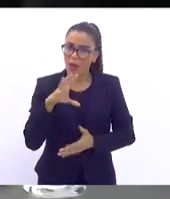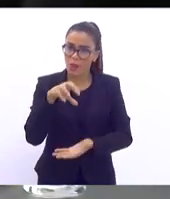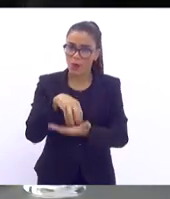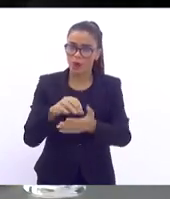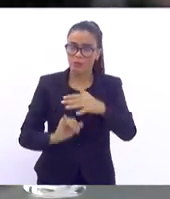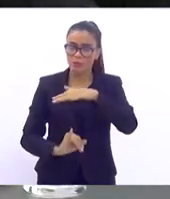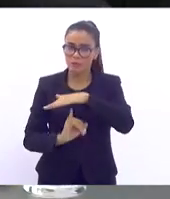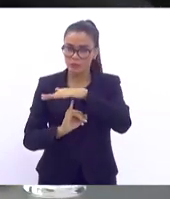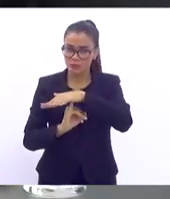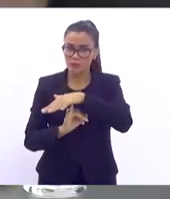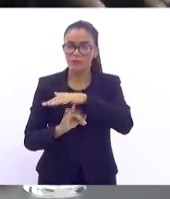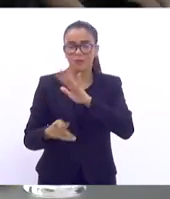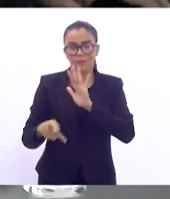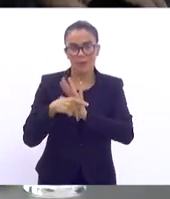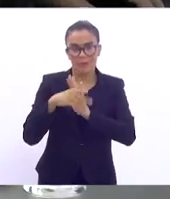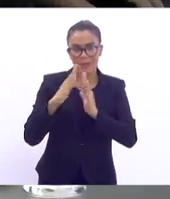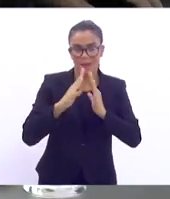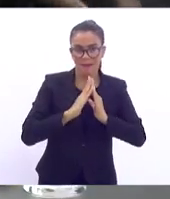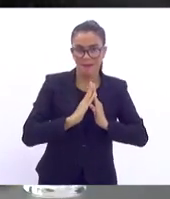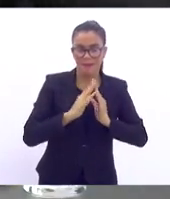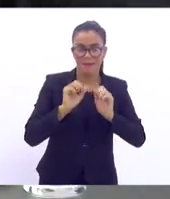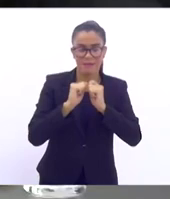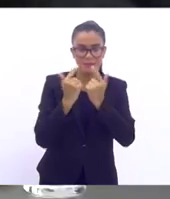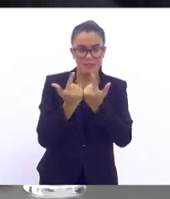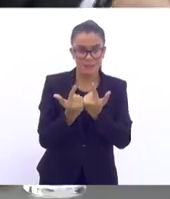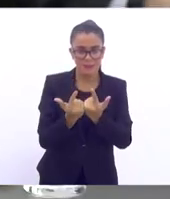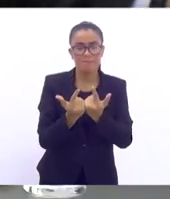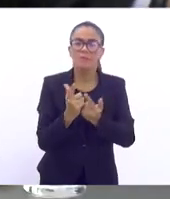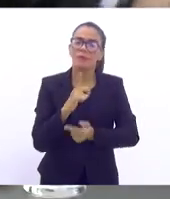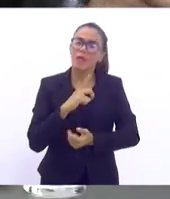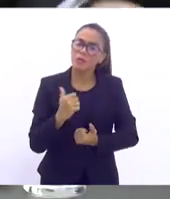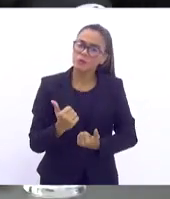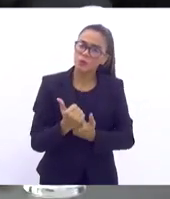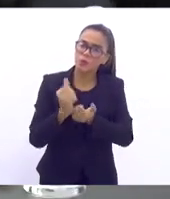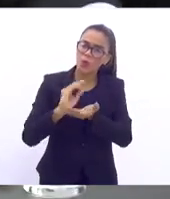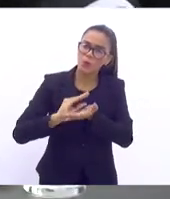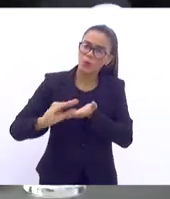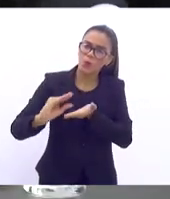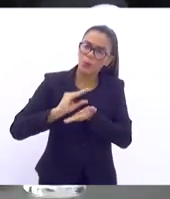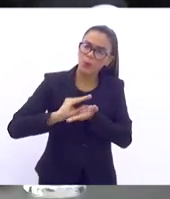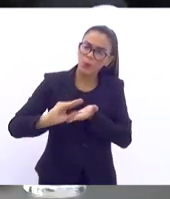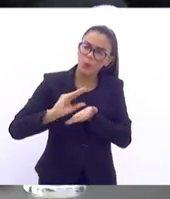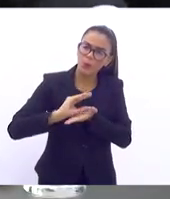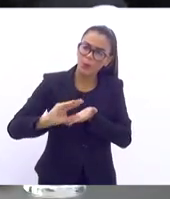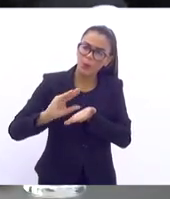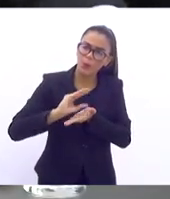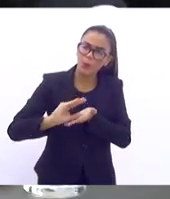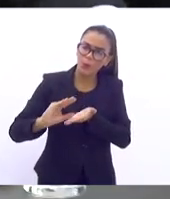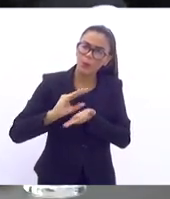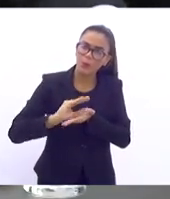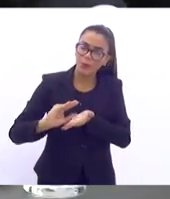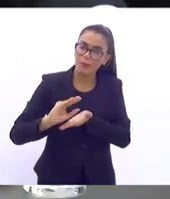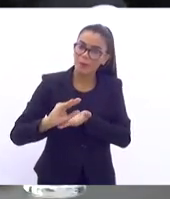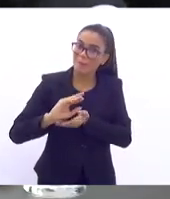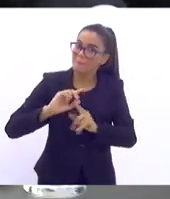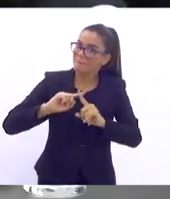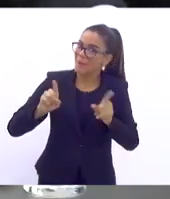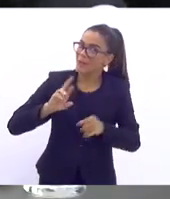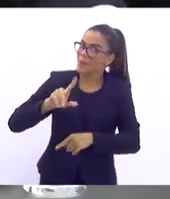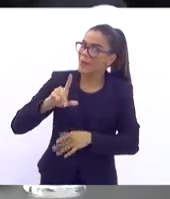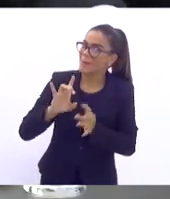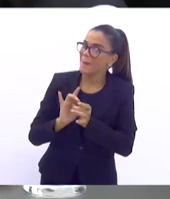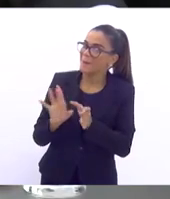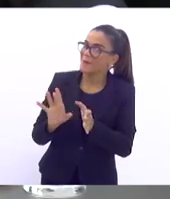a Médio prazo você garante que tenha algum tipo de suporte financeiro institucional da casa aquela frente o que não é permitido